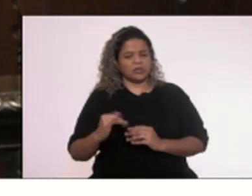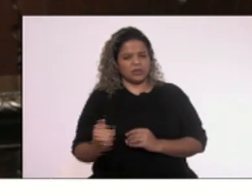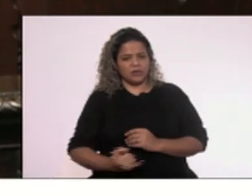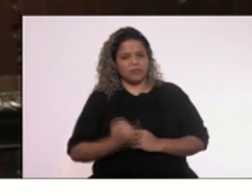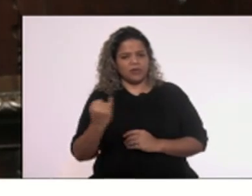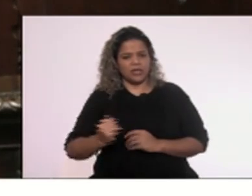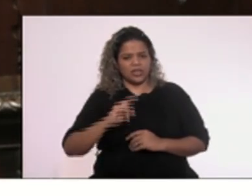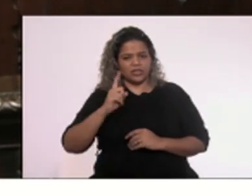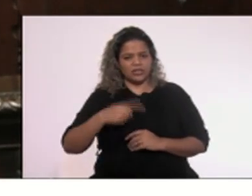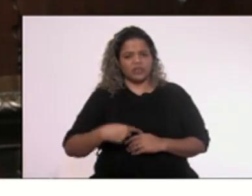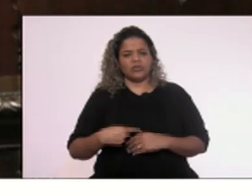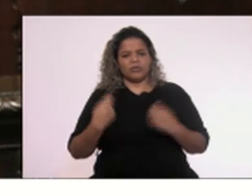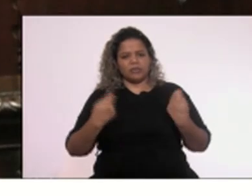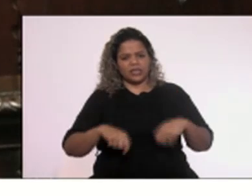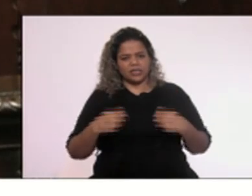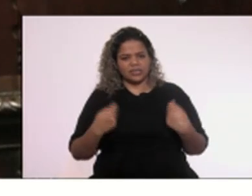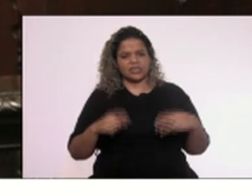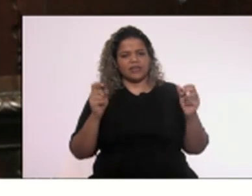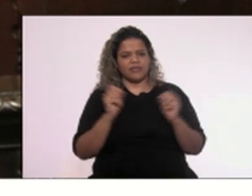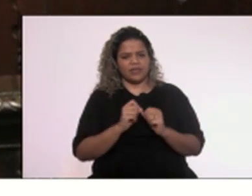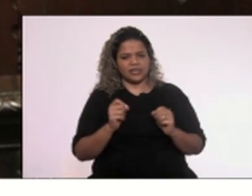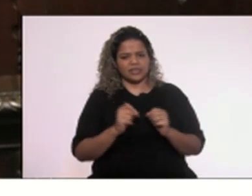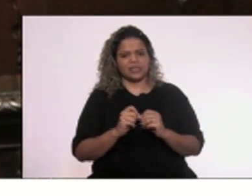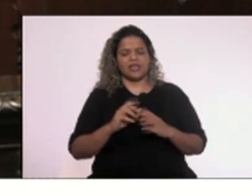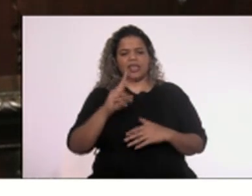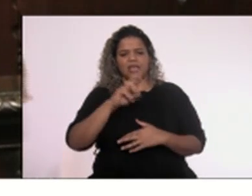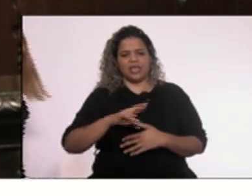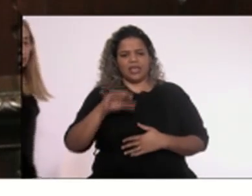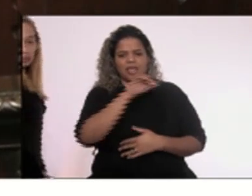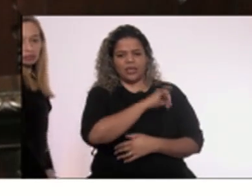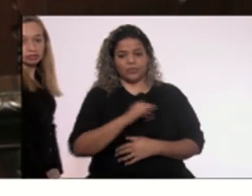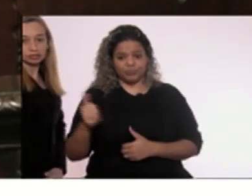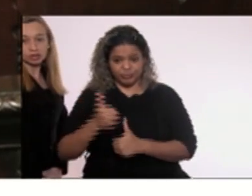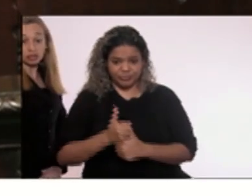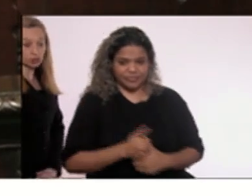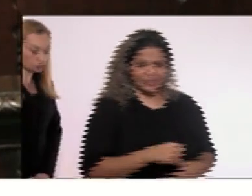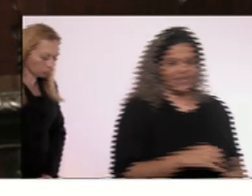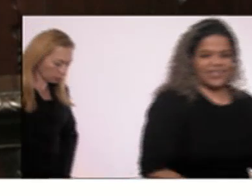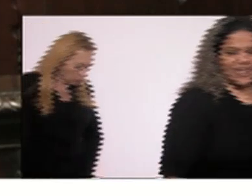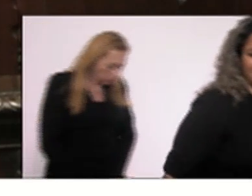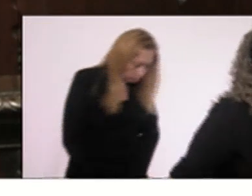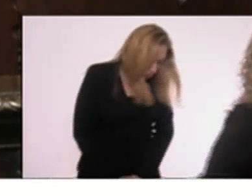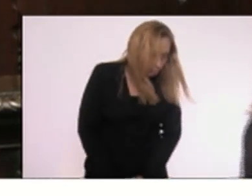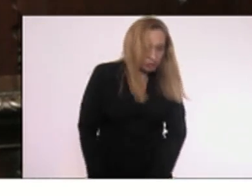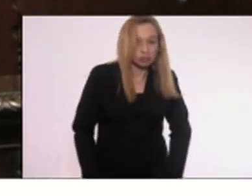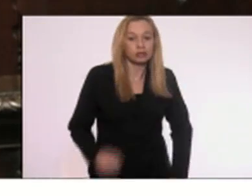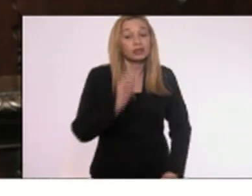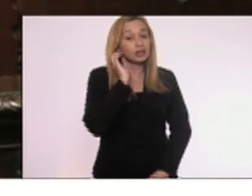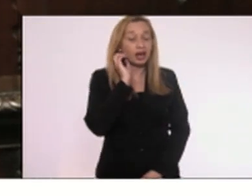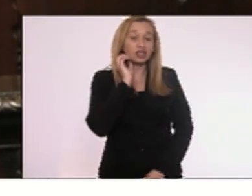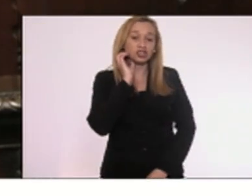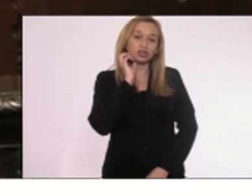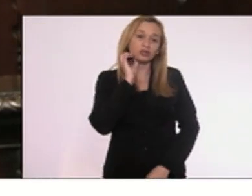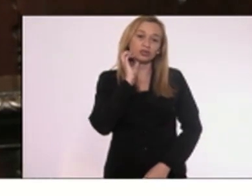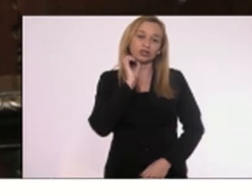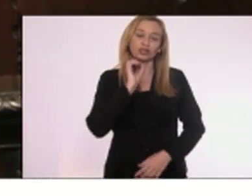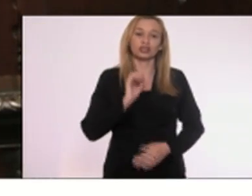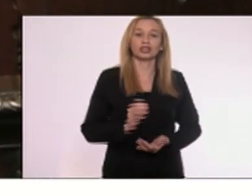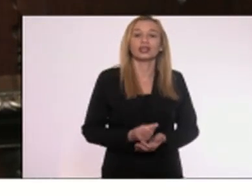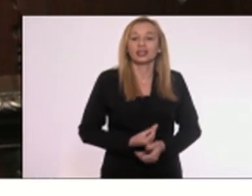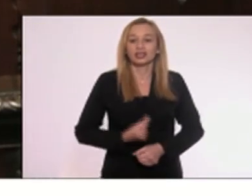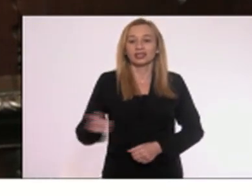gente precisa fazer com que o Rio de Janeiro saia desse atoleiro, dessa crise financeira causada